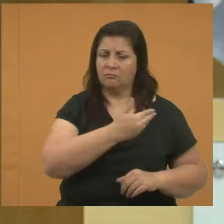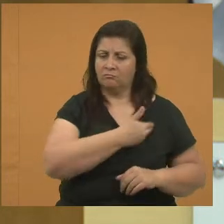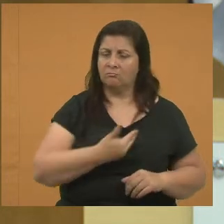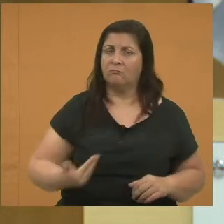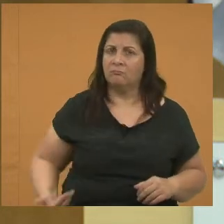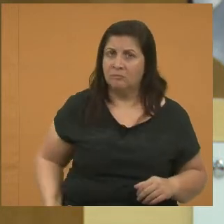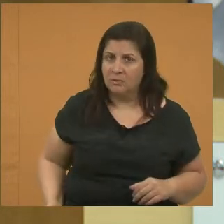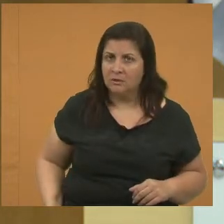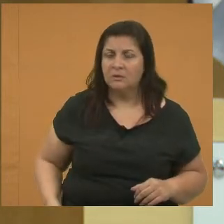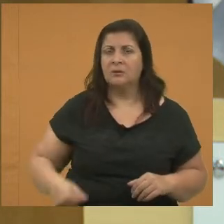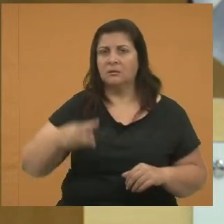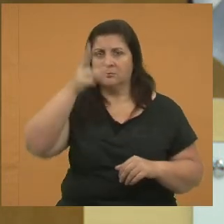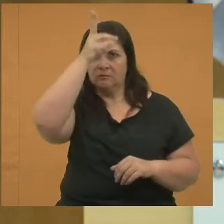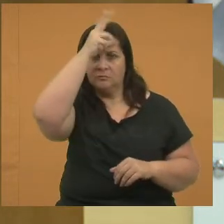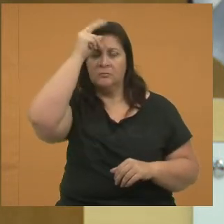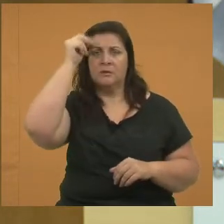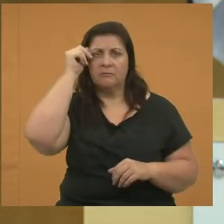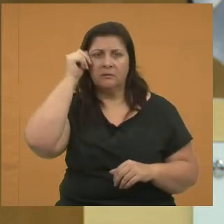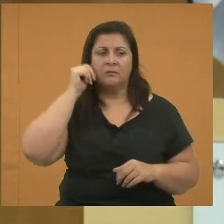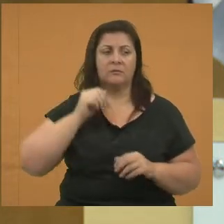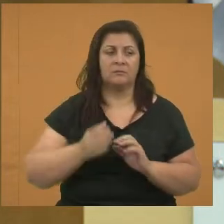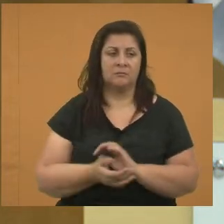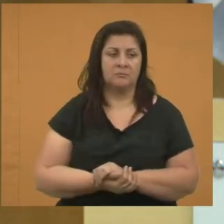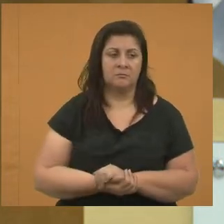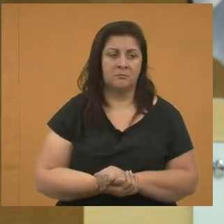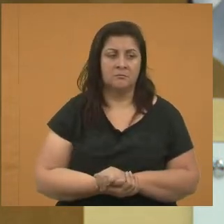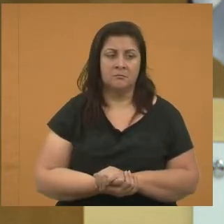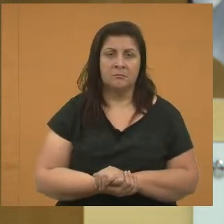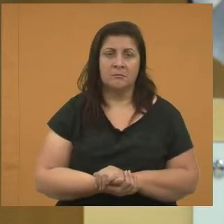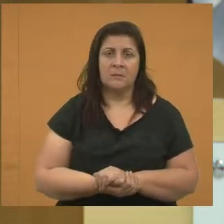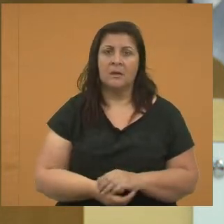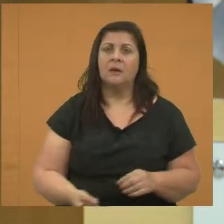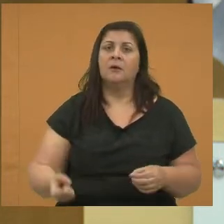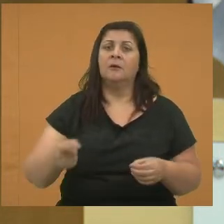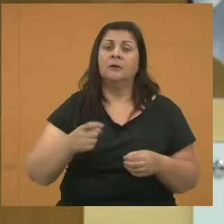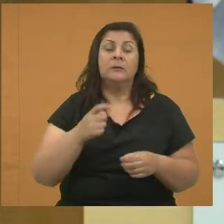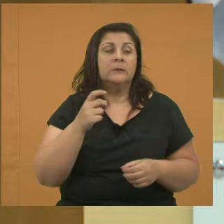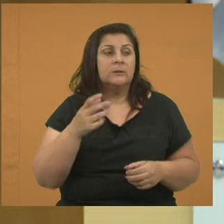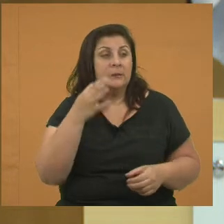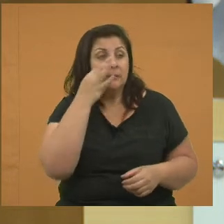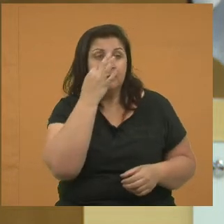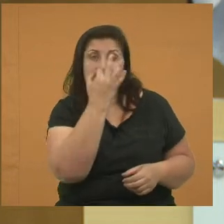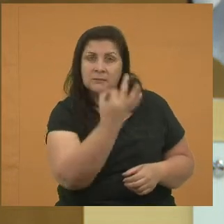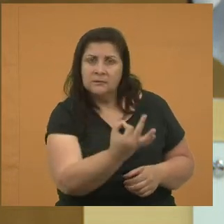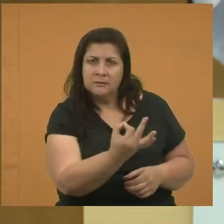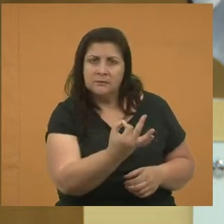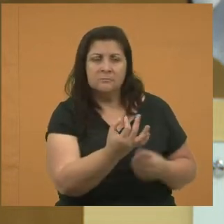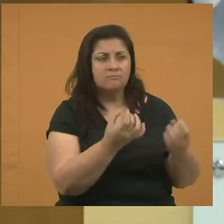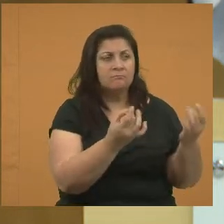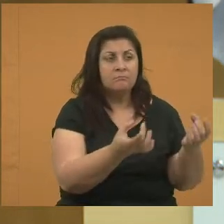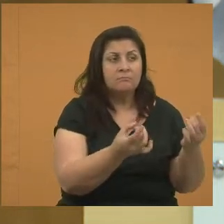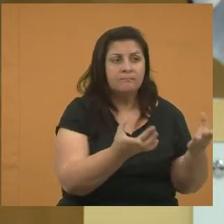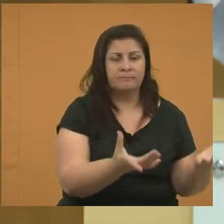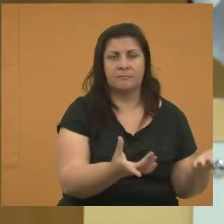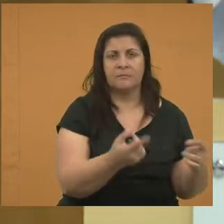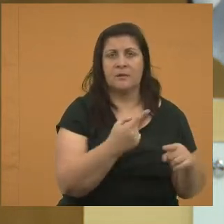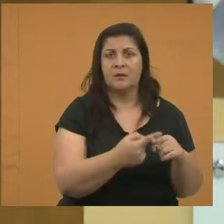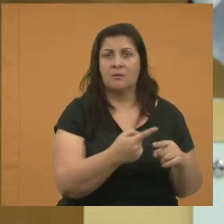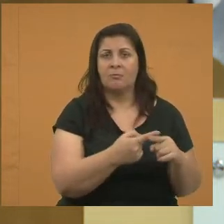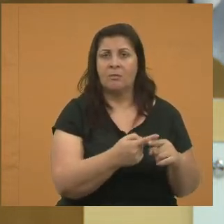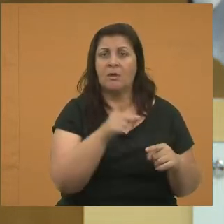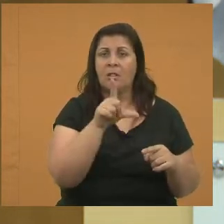até local, tá, e o próprio governante atual, que volte os olhos para o comércio, porque o